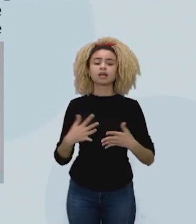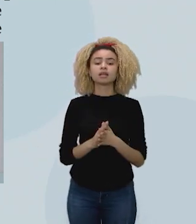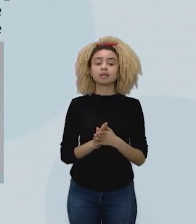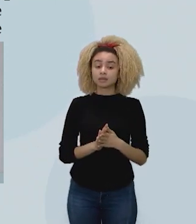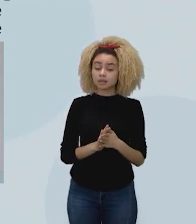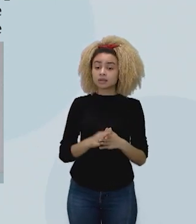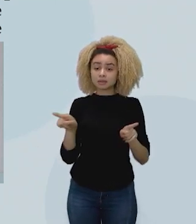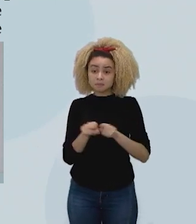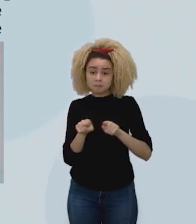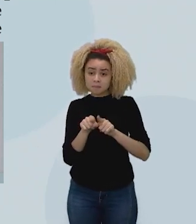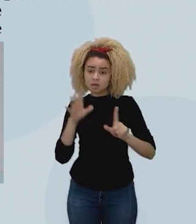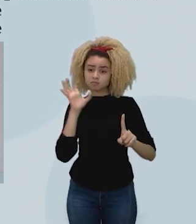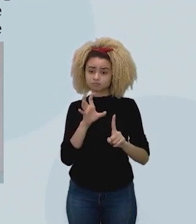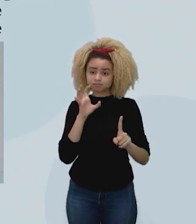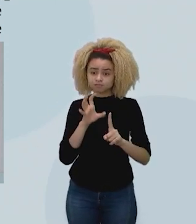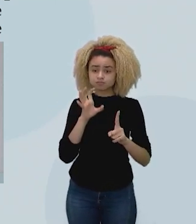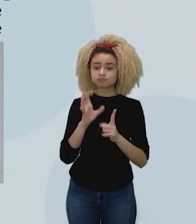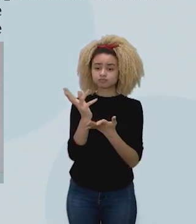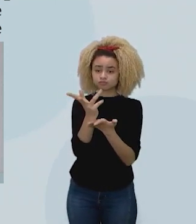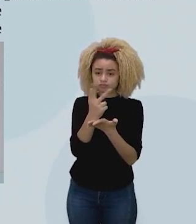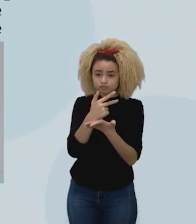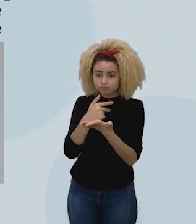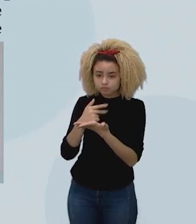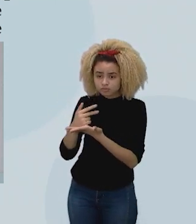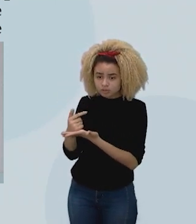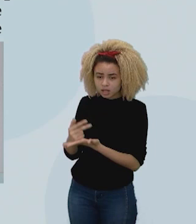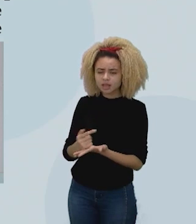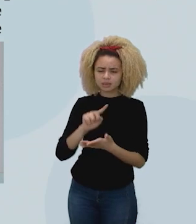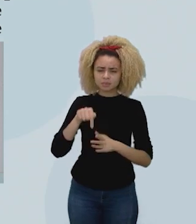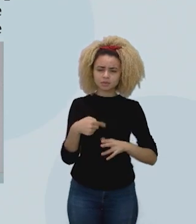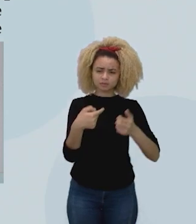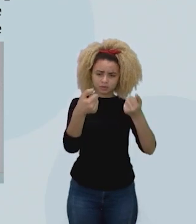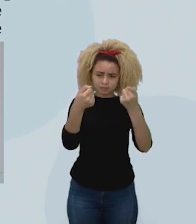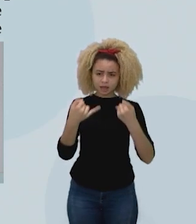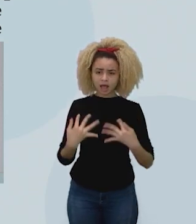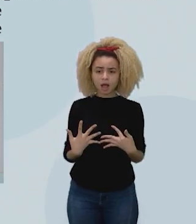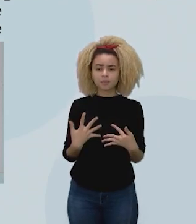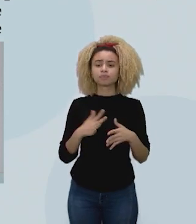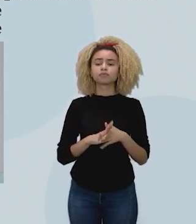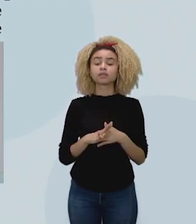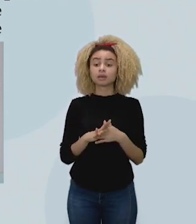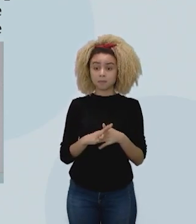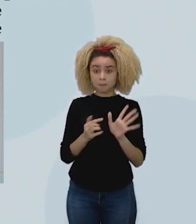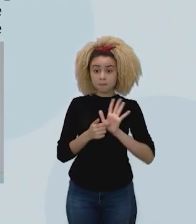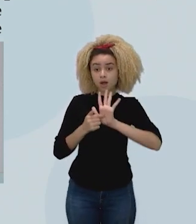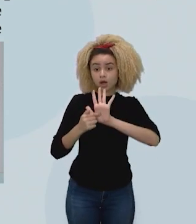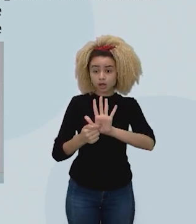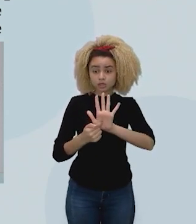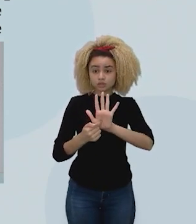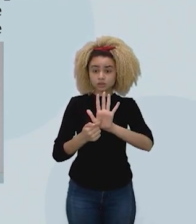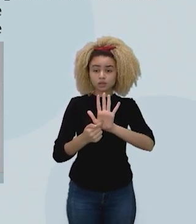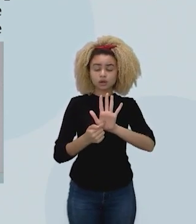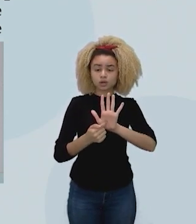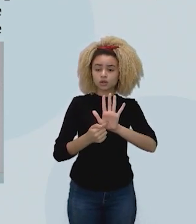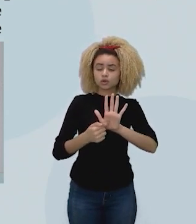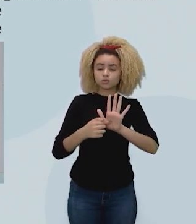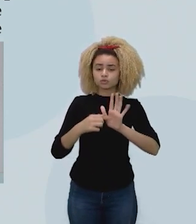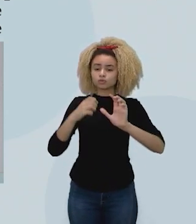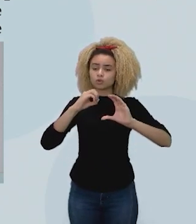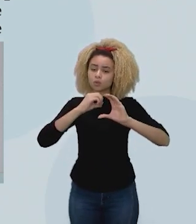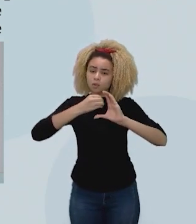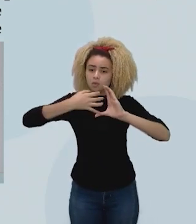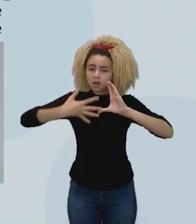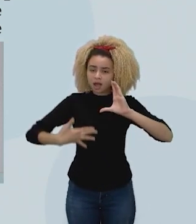a influência recebida dos quadrinhos, que a gente vai falar daqui a pouquinho, tá? Traduzem aí, né, aí uma característica,